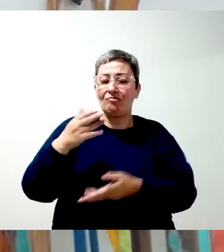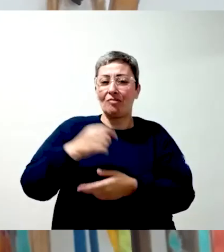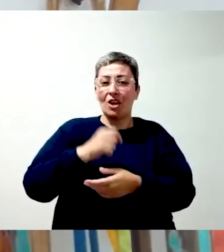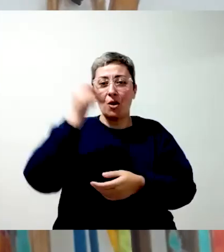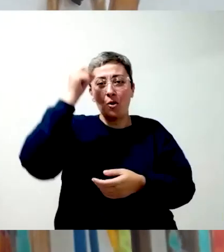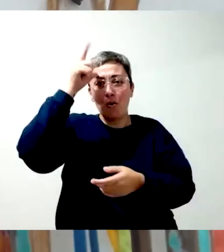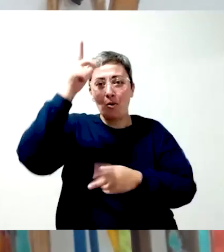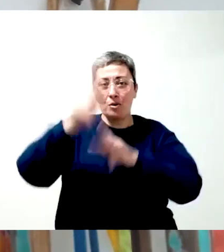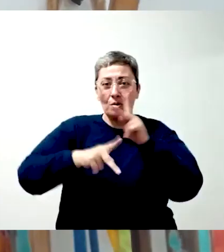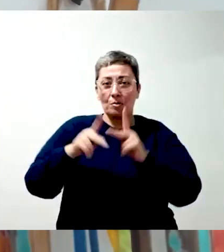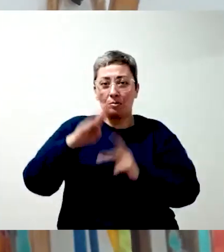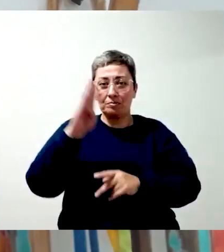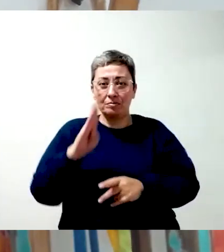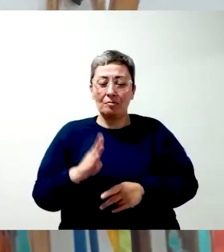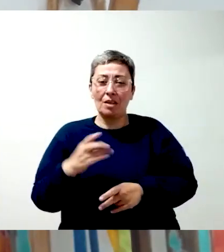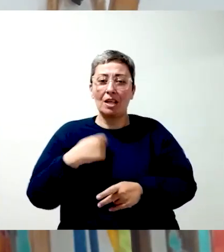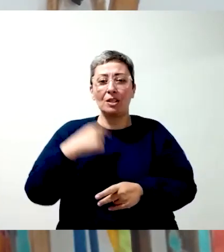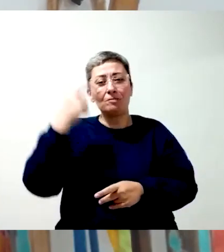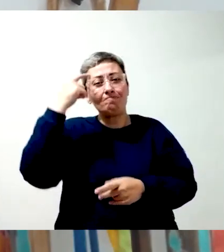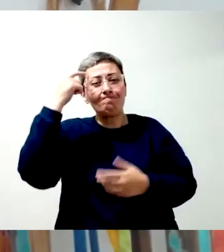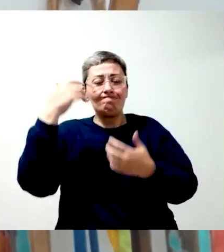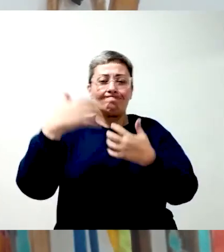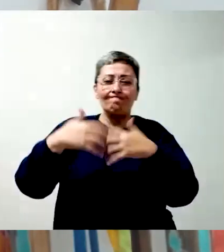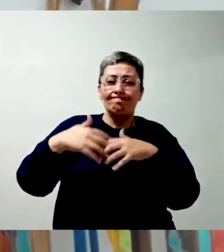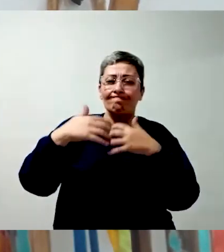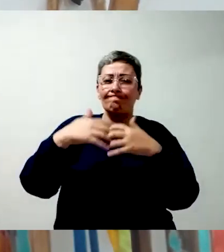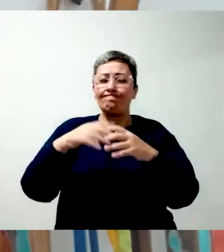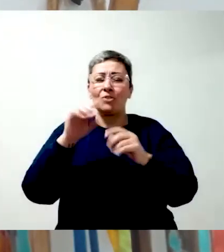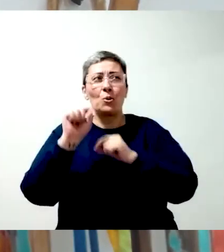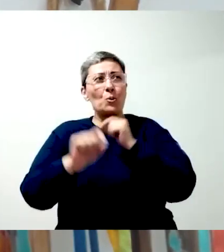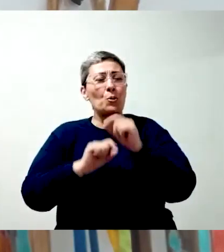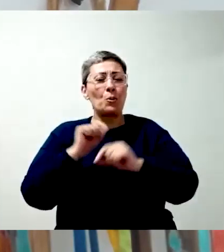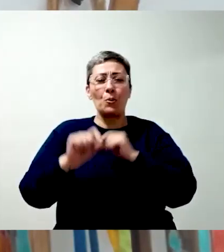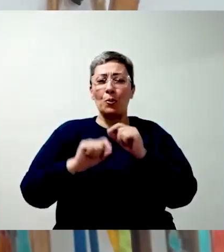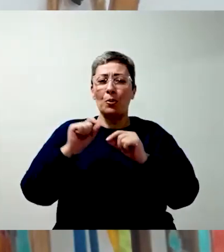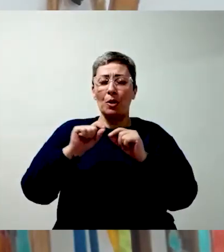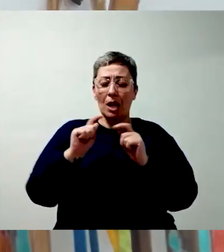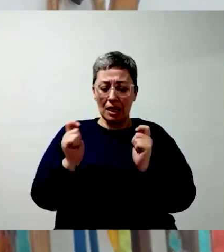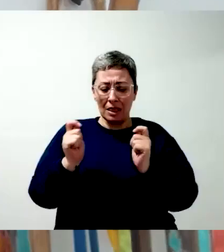brasileira, eu fiquei pensando muito numa